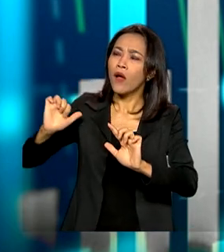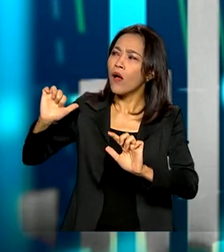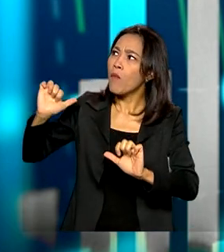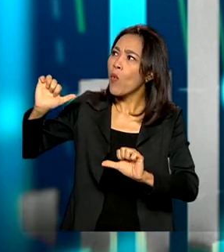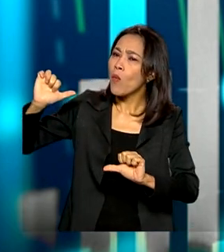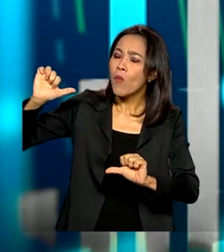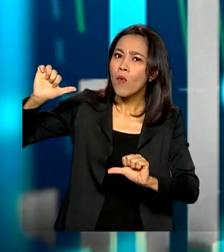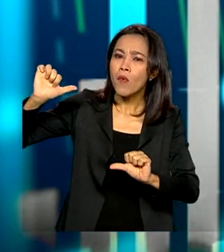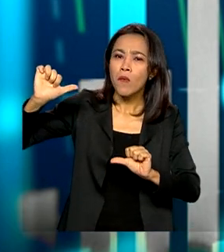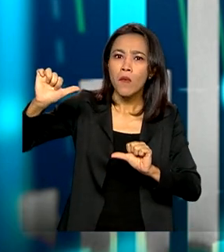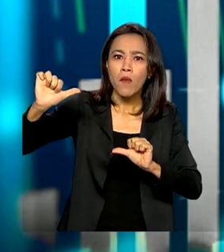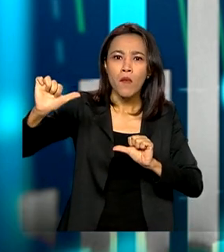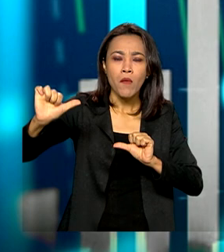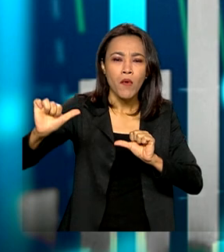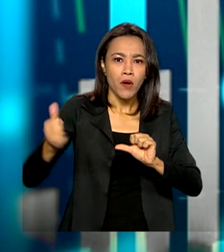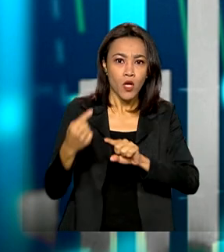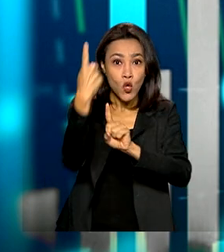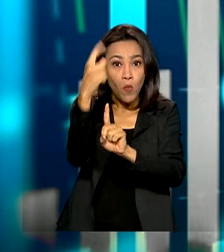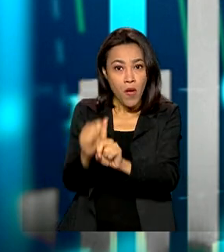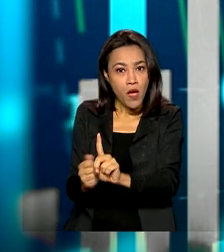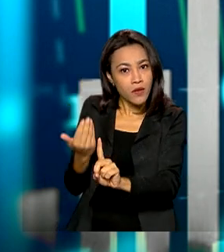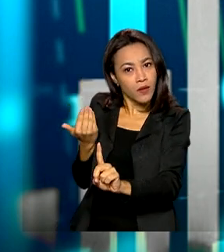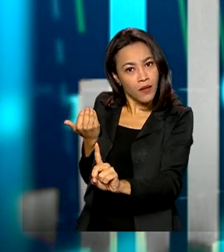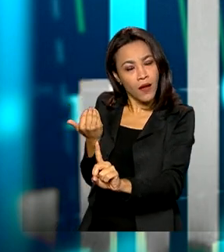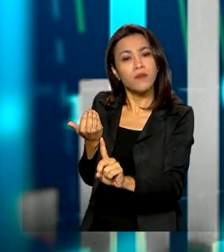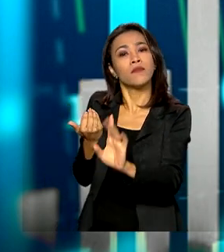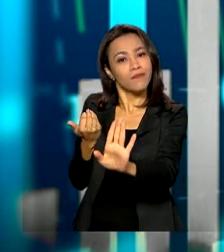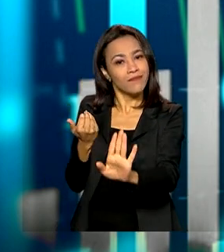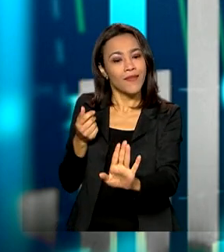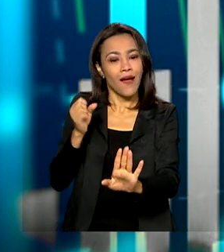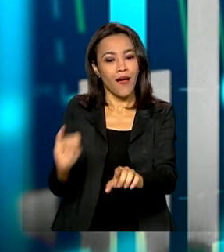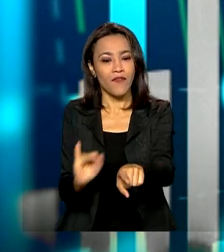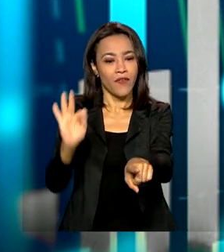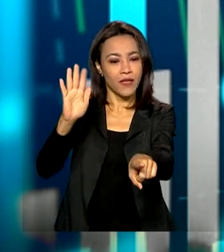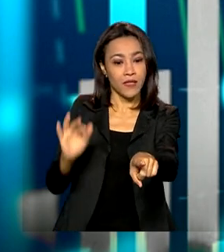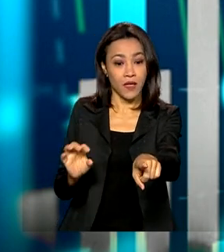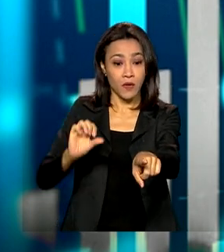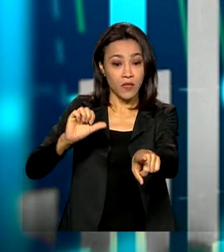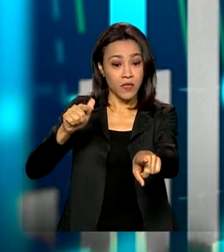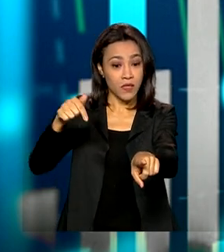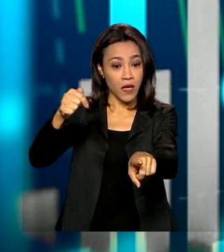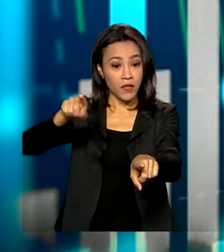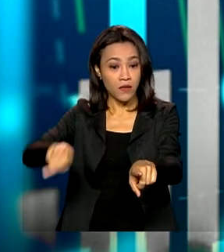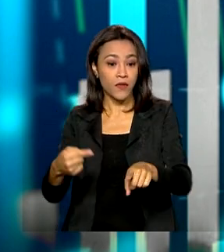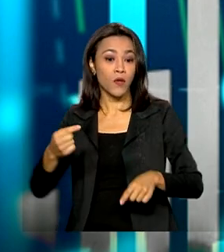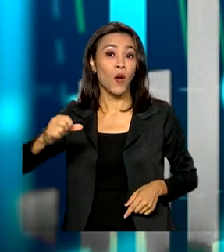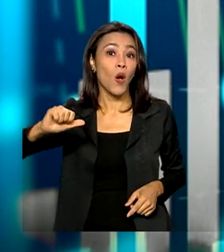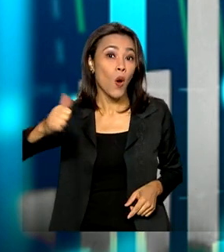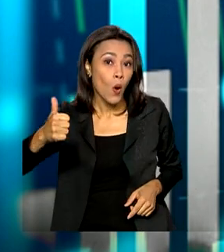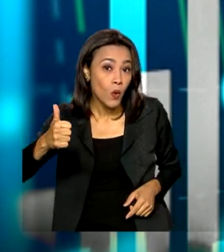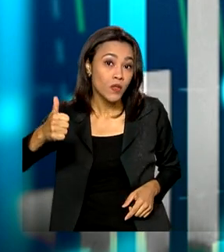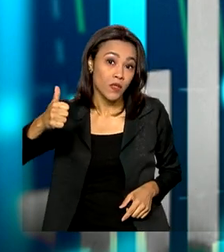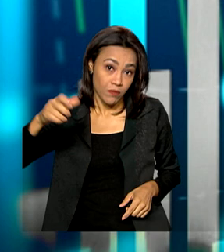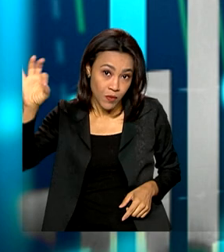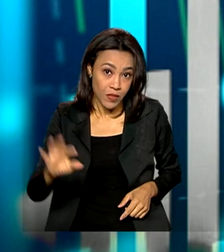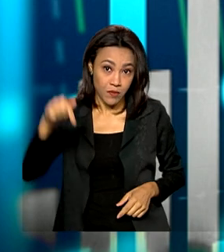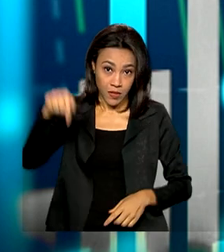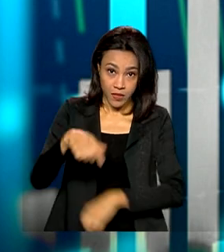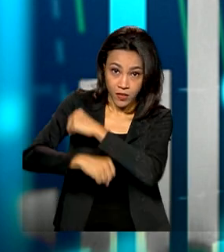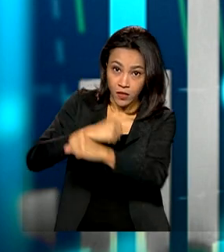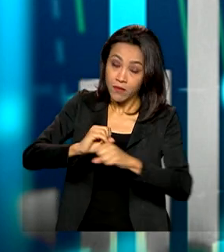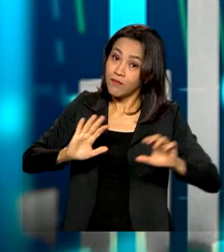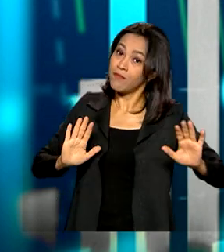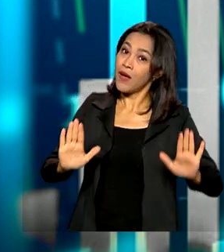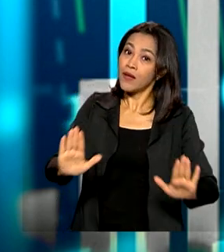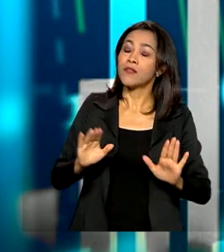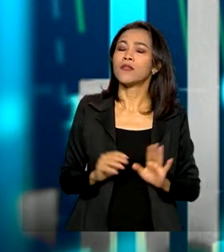ano e, há um mês atrás, a expectativa já era que a inflação chegasse a 7,11% este ano, em 2022. No entanto,